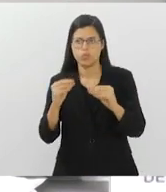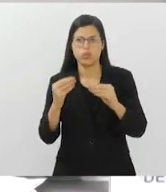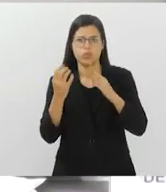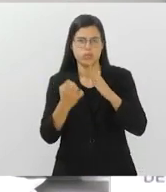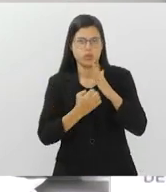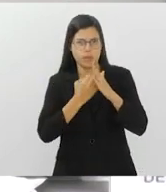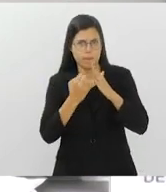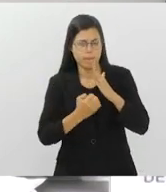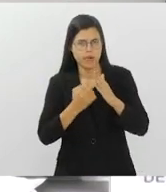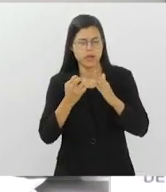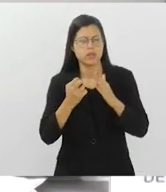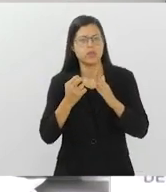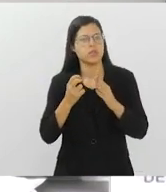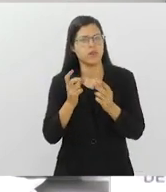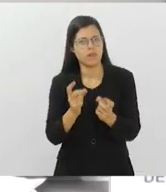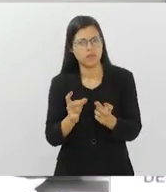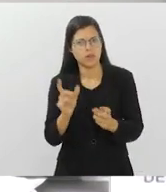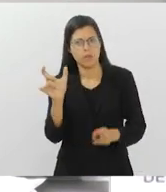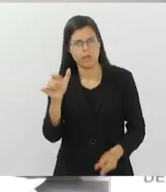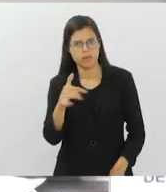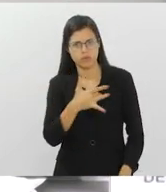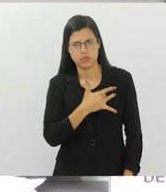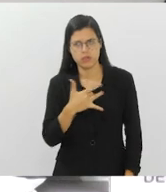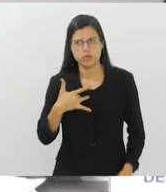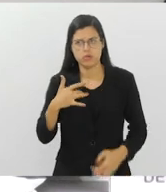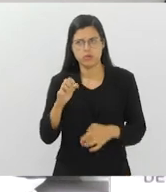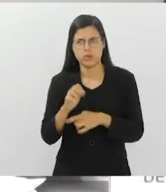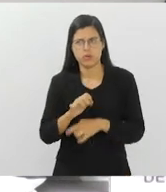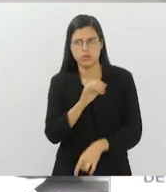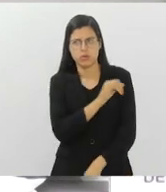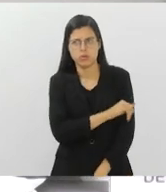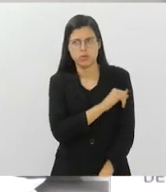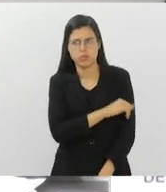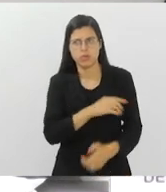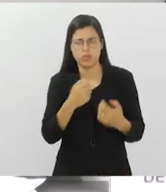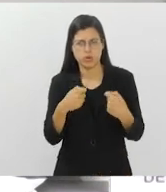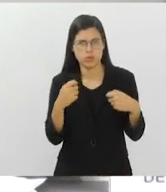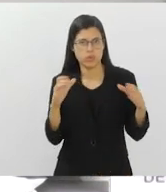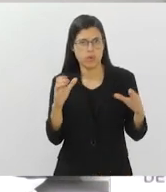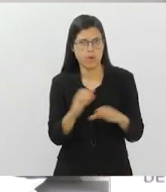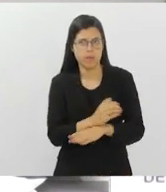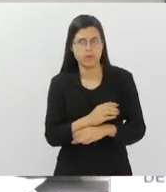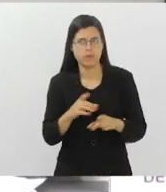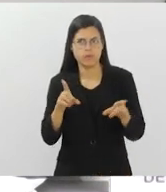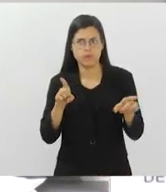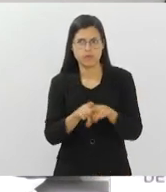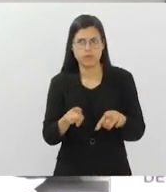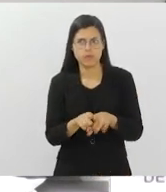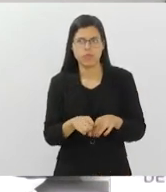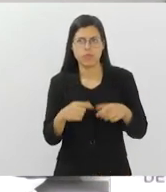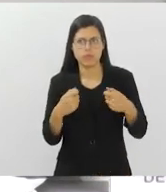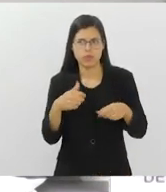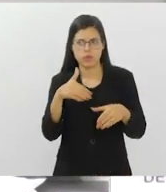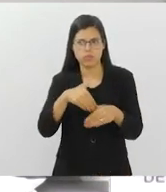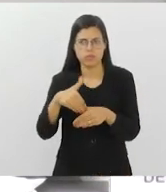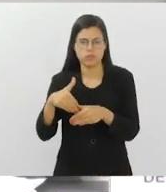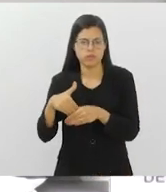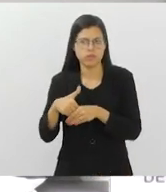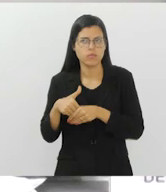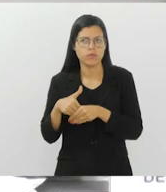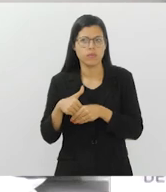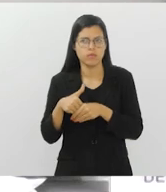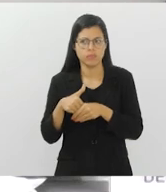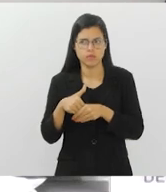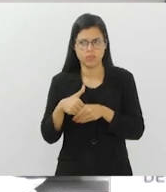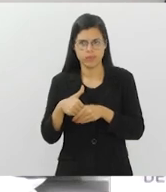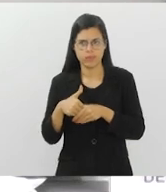de saúde do Estado do Rio de Janeiro. Eu preciso completo. E também preciso colocar em votação para que a gente